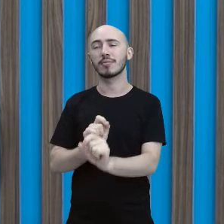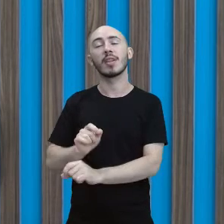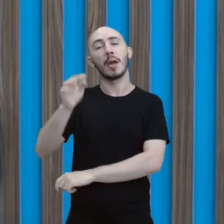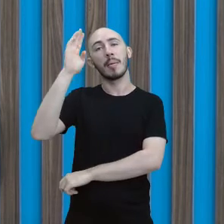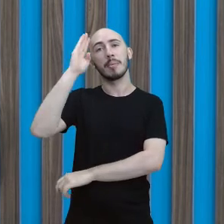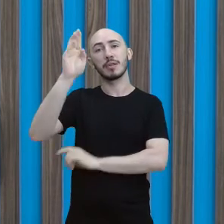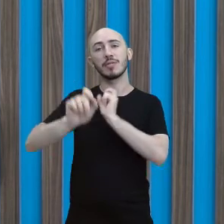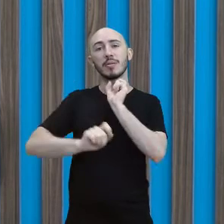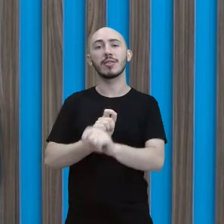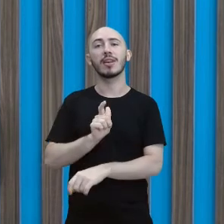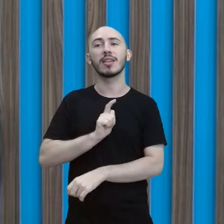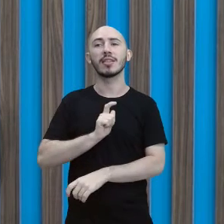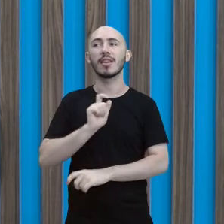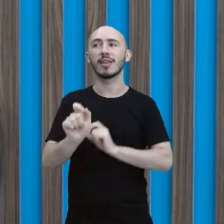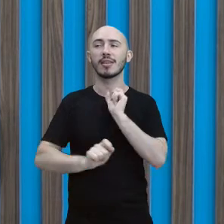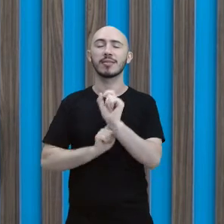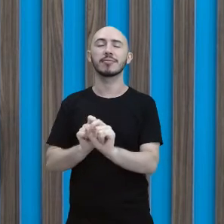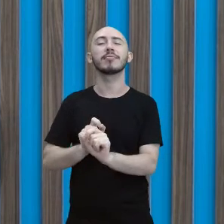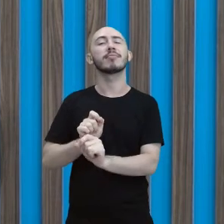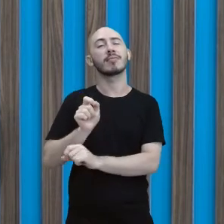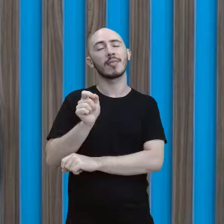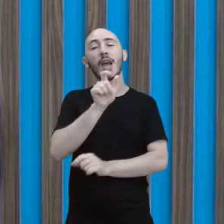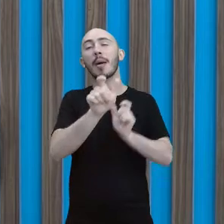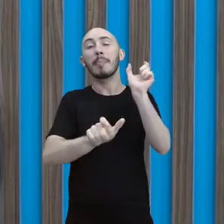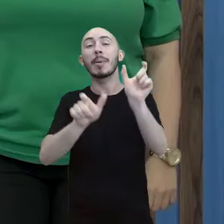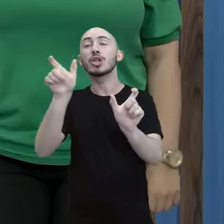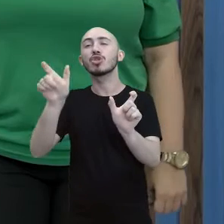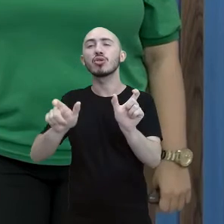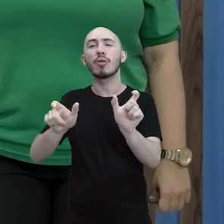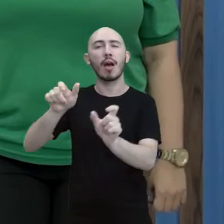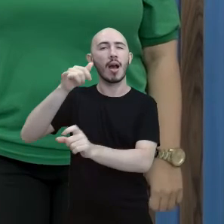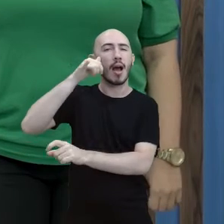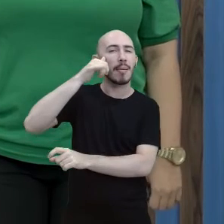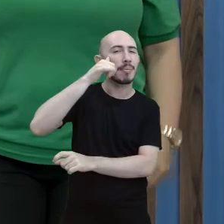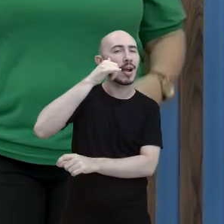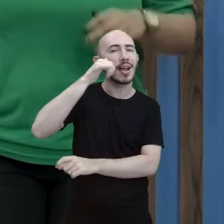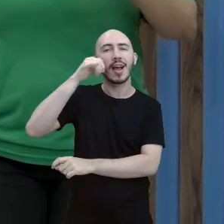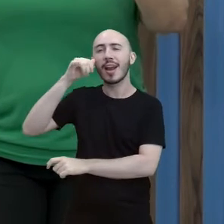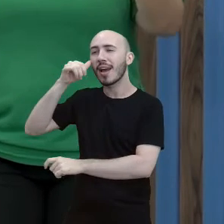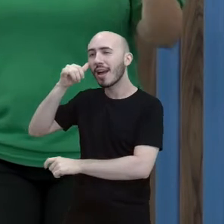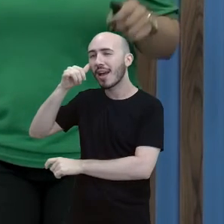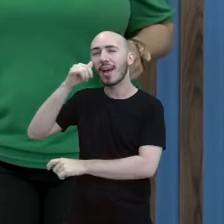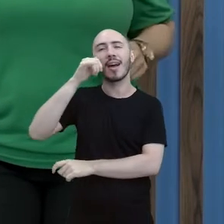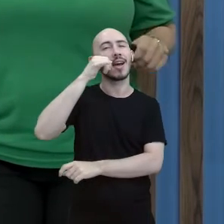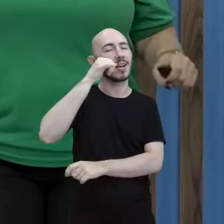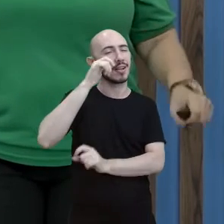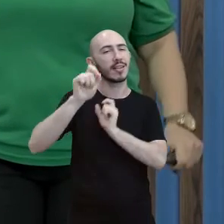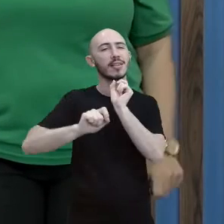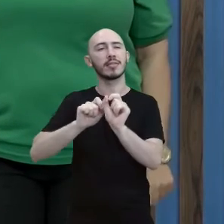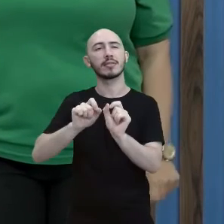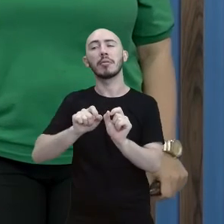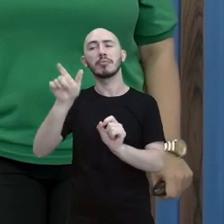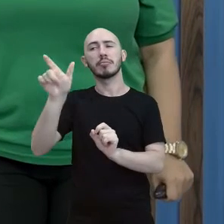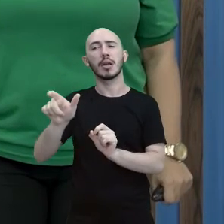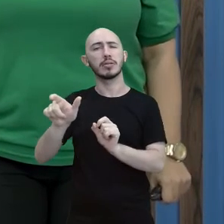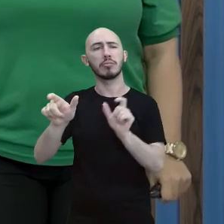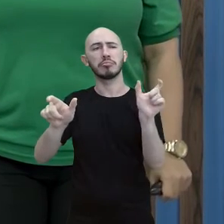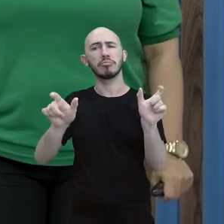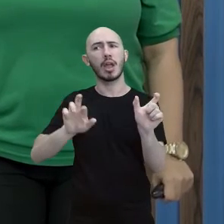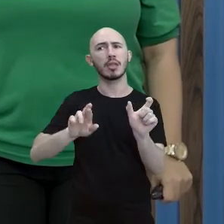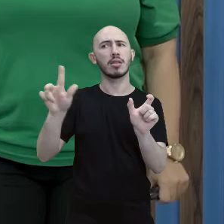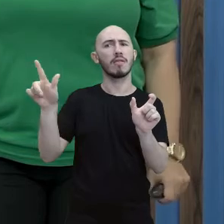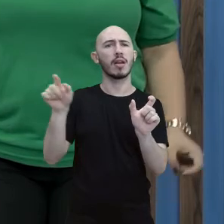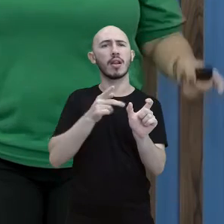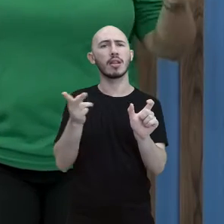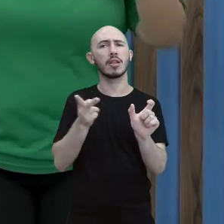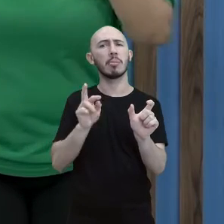a gente ouve falar disso? Quando estão paquerando, né? E aí fala assim, ah, mas fulaninha é muito diferente de fulaninha. Mas não tem